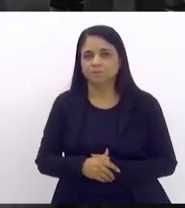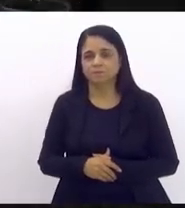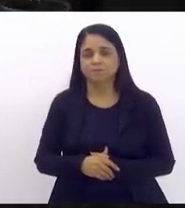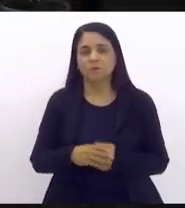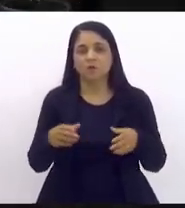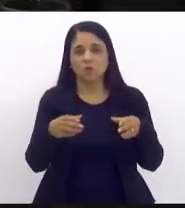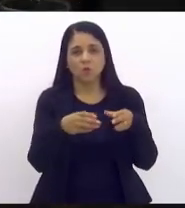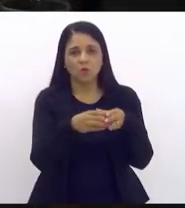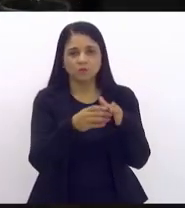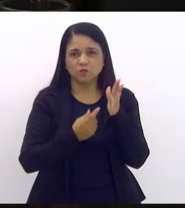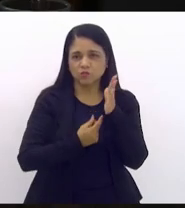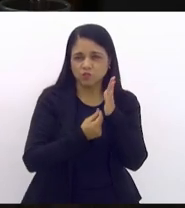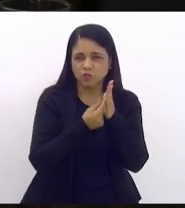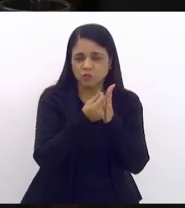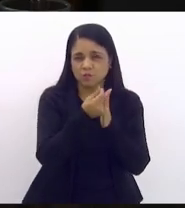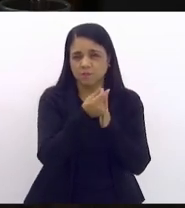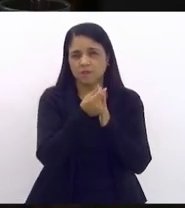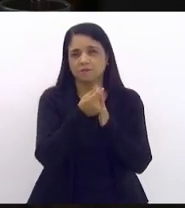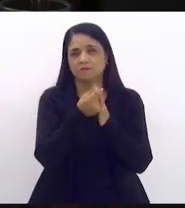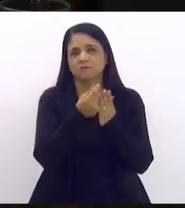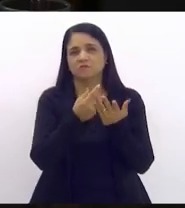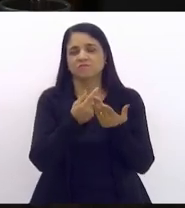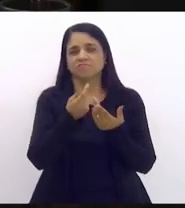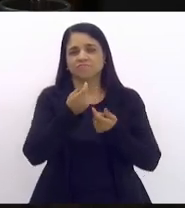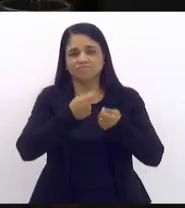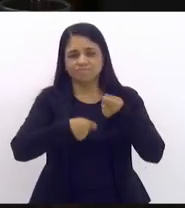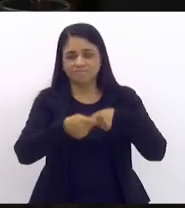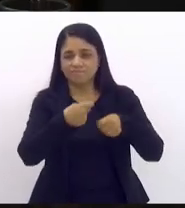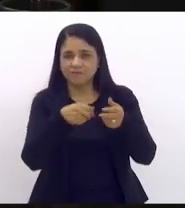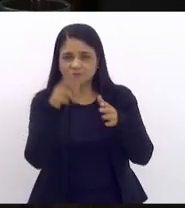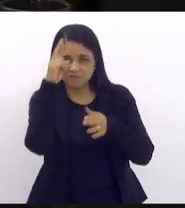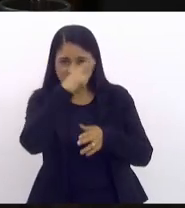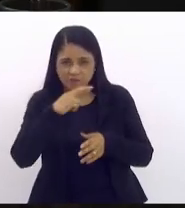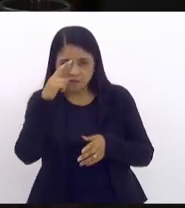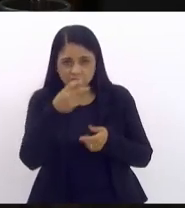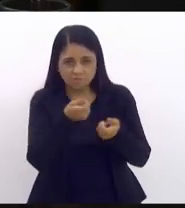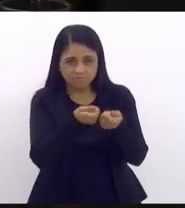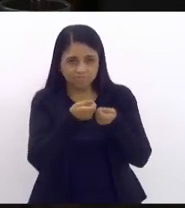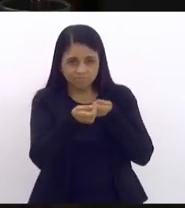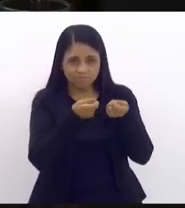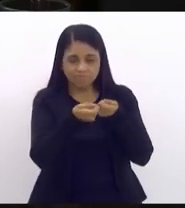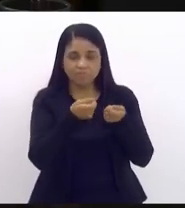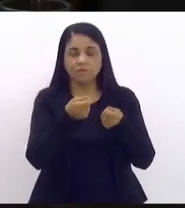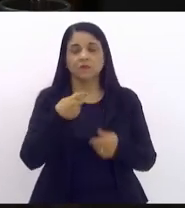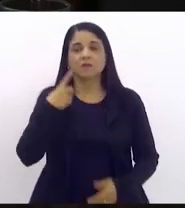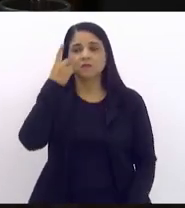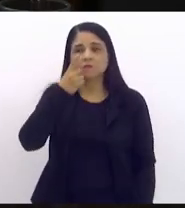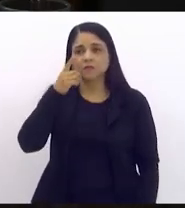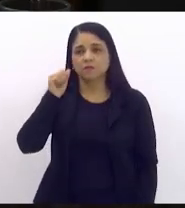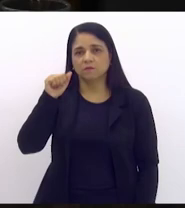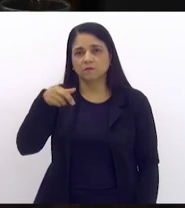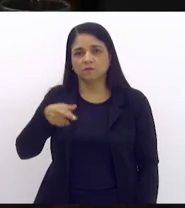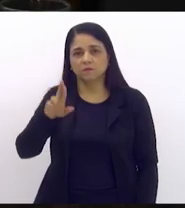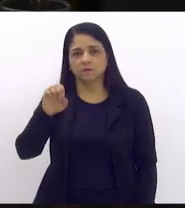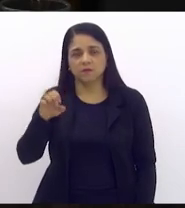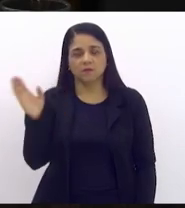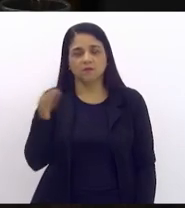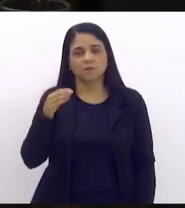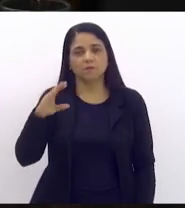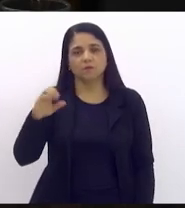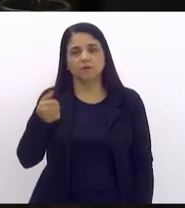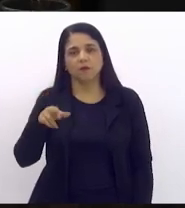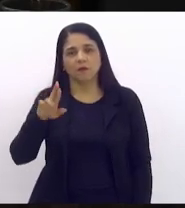Pela Comissão de Orçamento, Finanças, Fiscalização Financeira e Controle. Deputado André Correia. Deputado Carlos